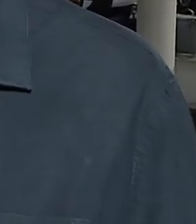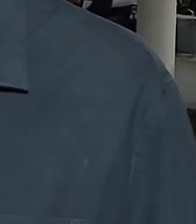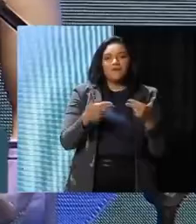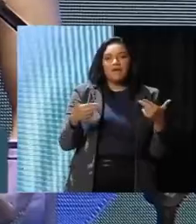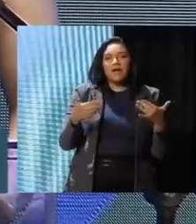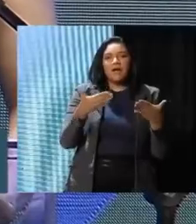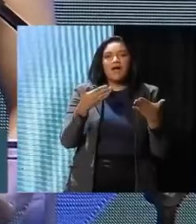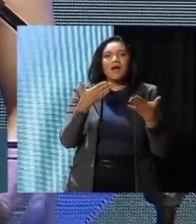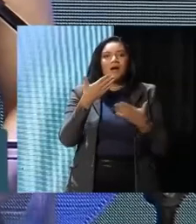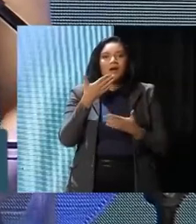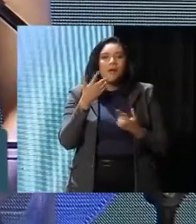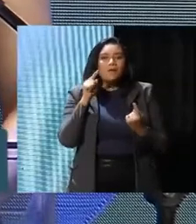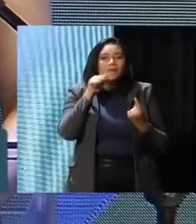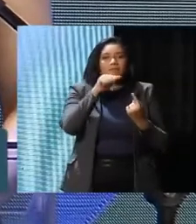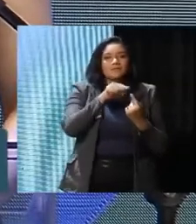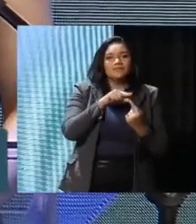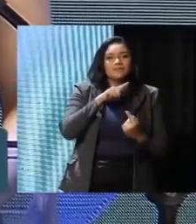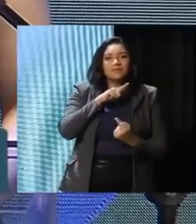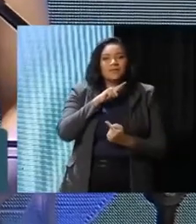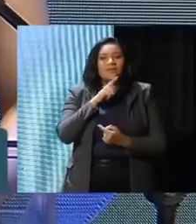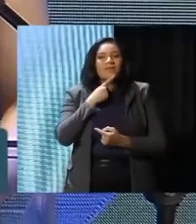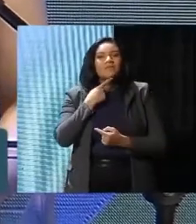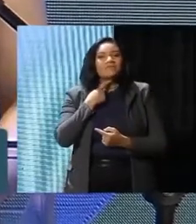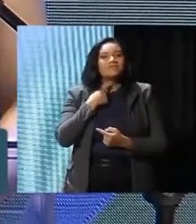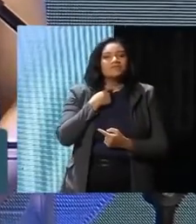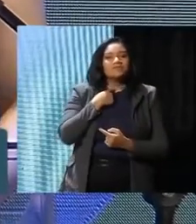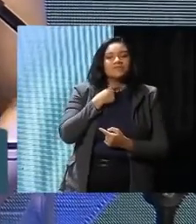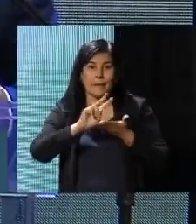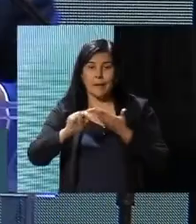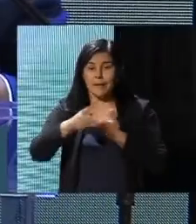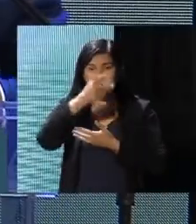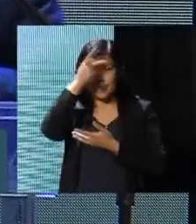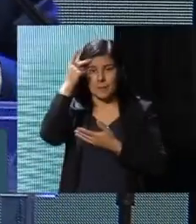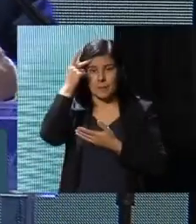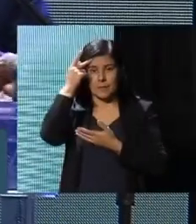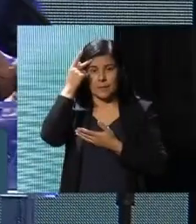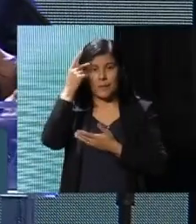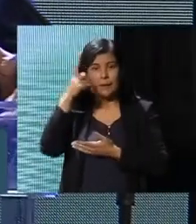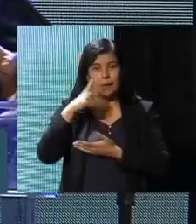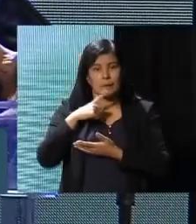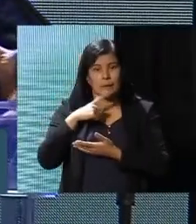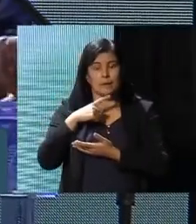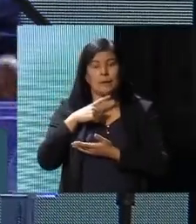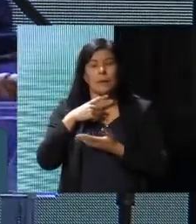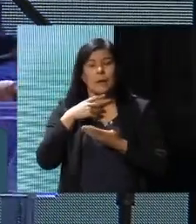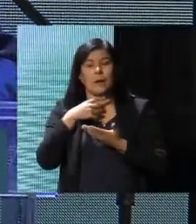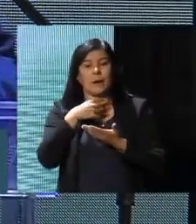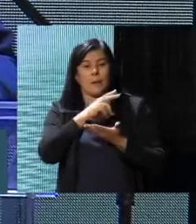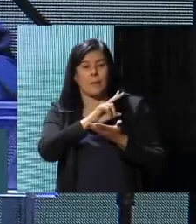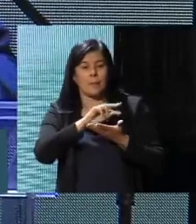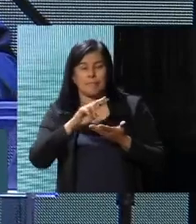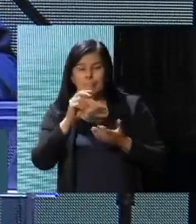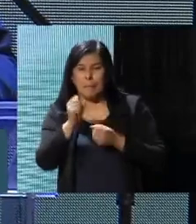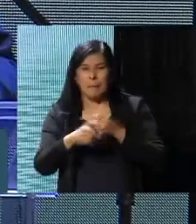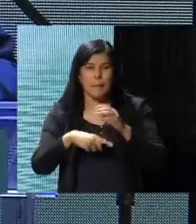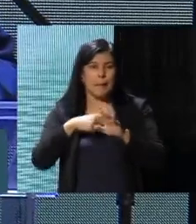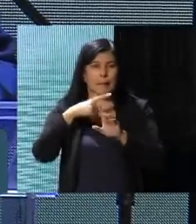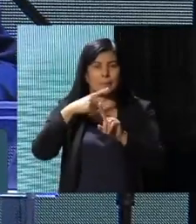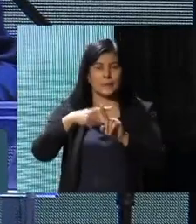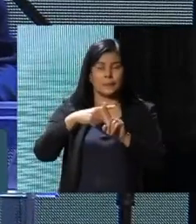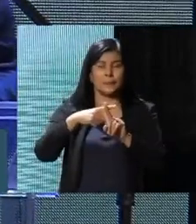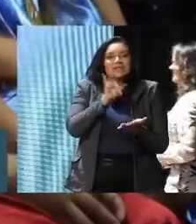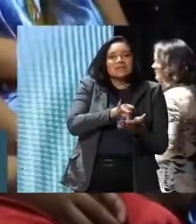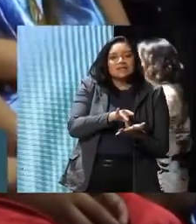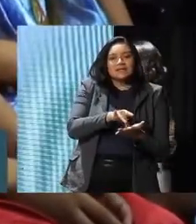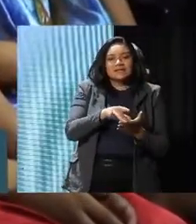mais se destacaram cidadania responsabilidade social sustentabilidade e valorização humana o